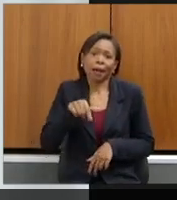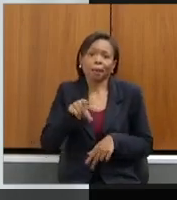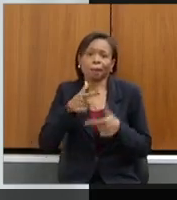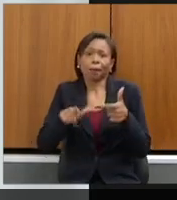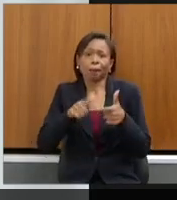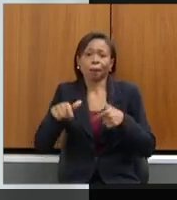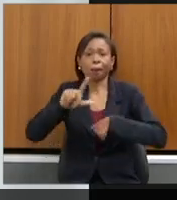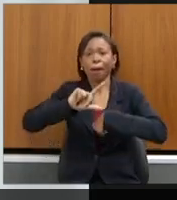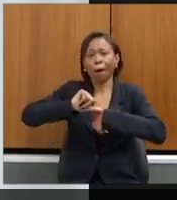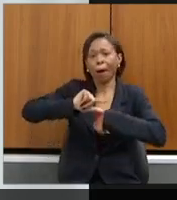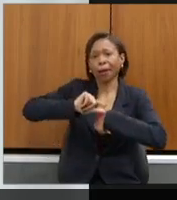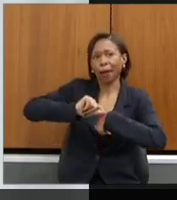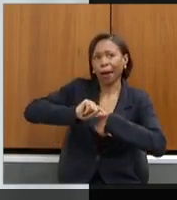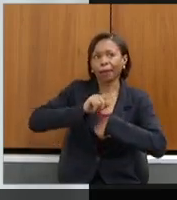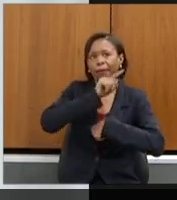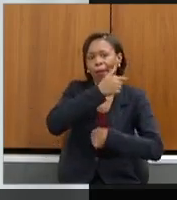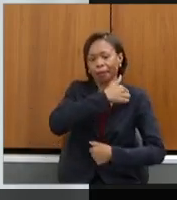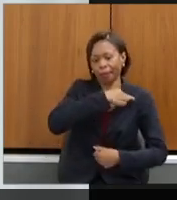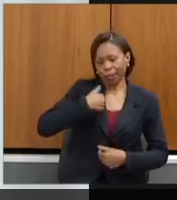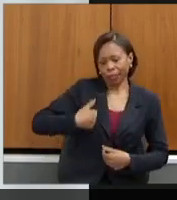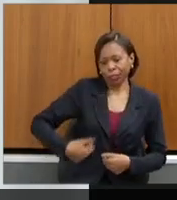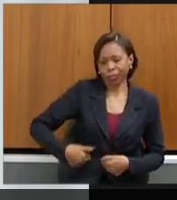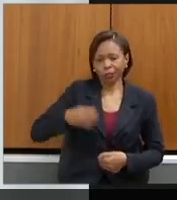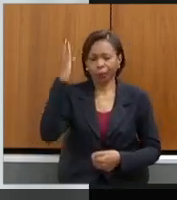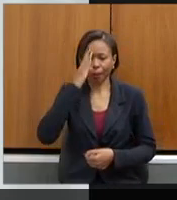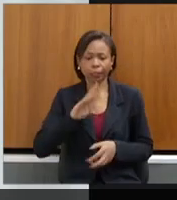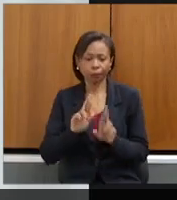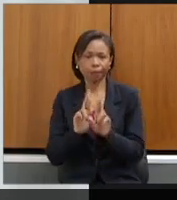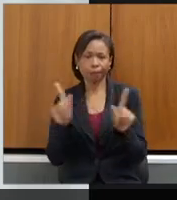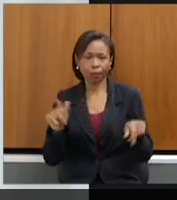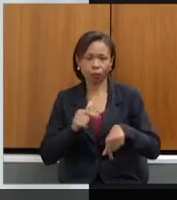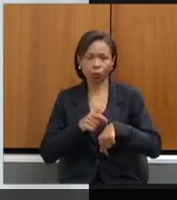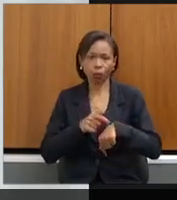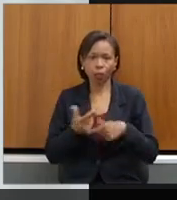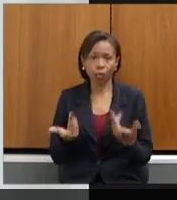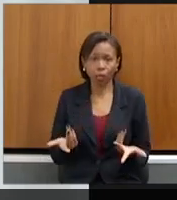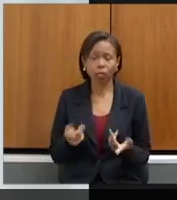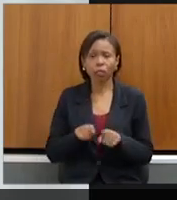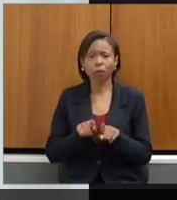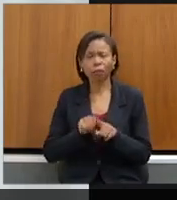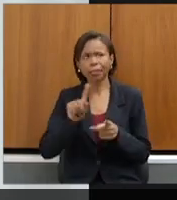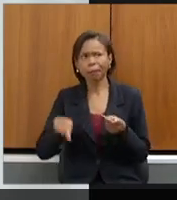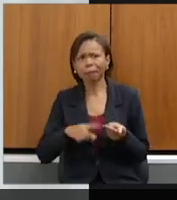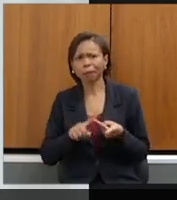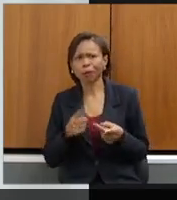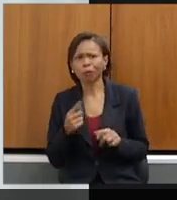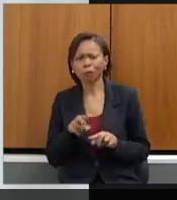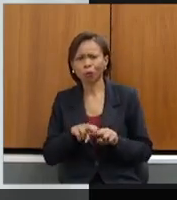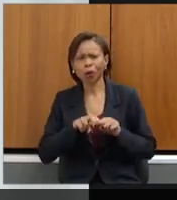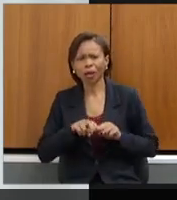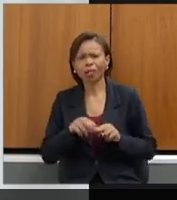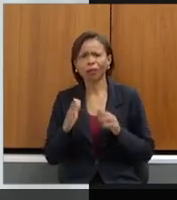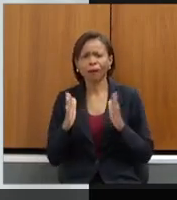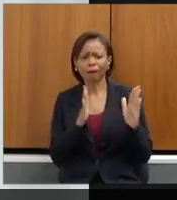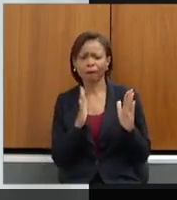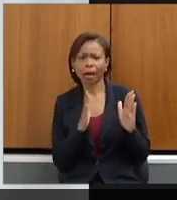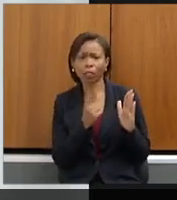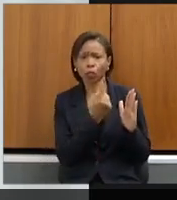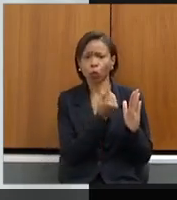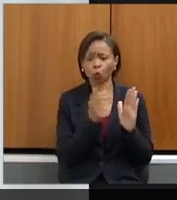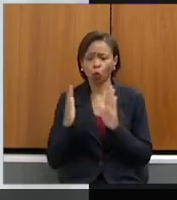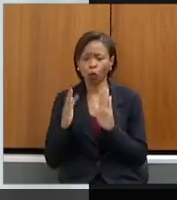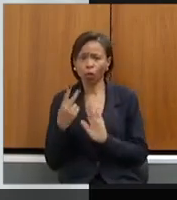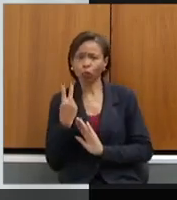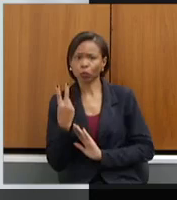a realização da reunião segundo momento dizem que havia problema de não apresentação das fases 1 e 2 de testagem que a gente sabe que isso dentro do Se daria